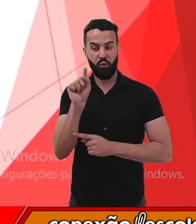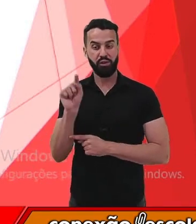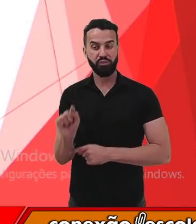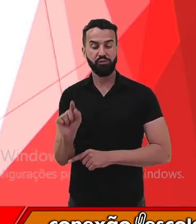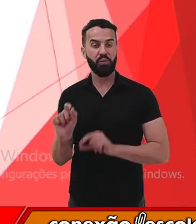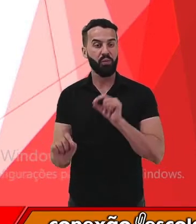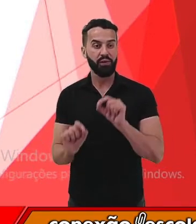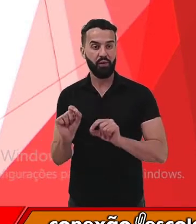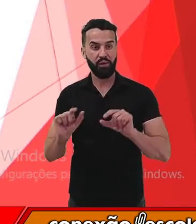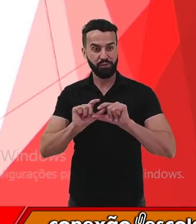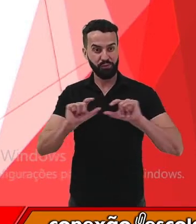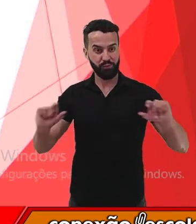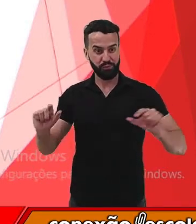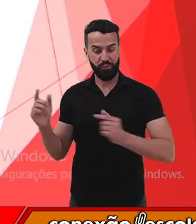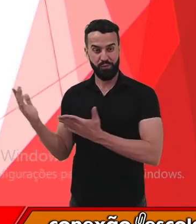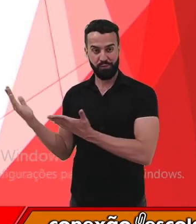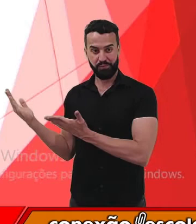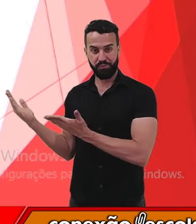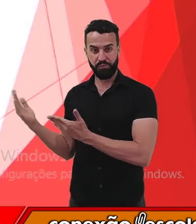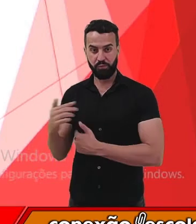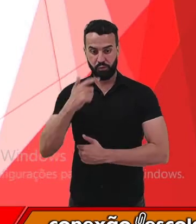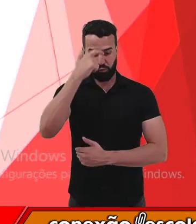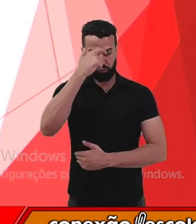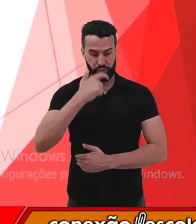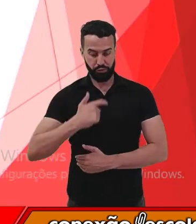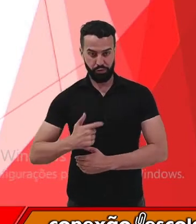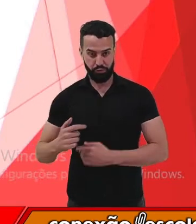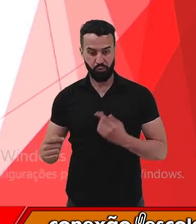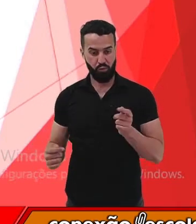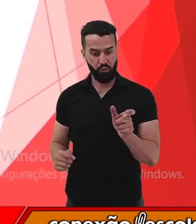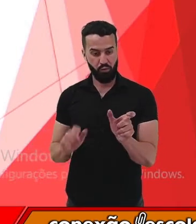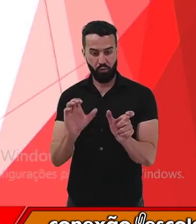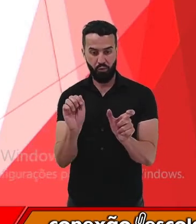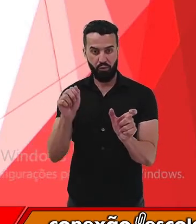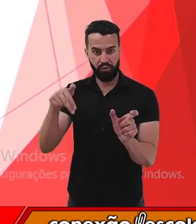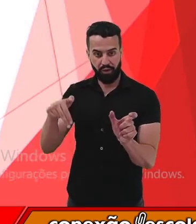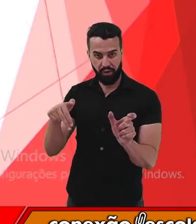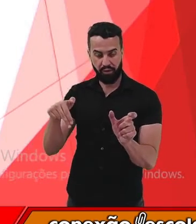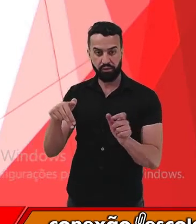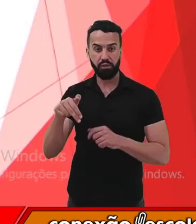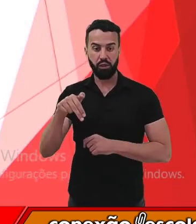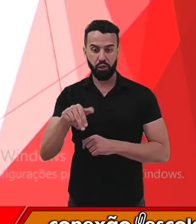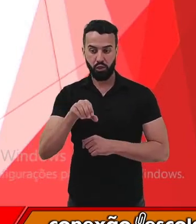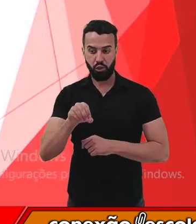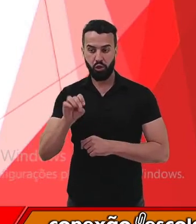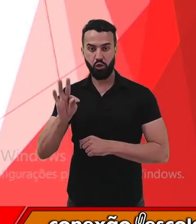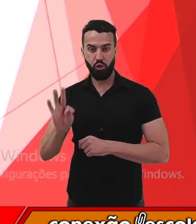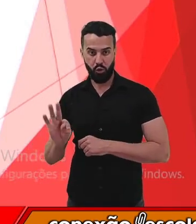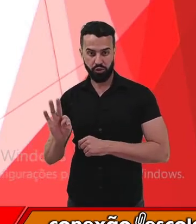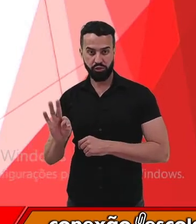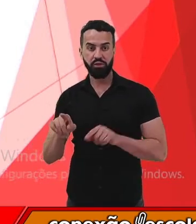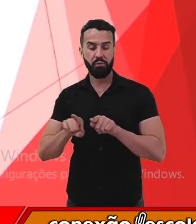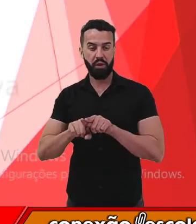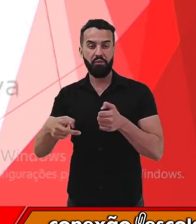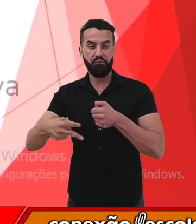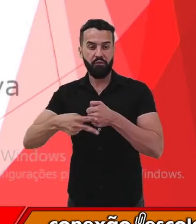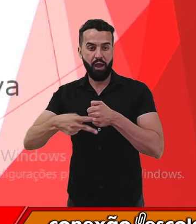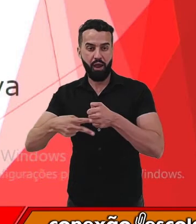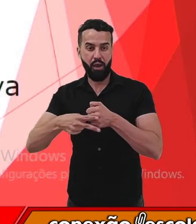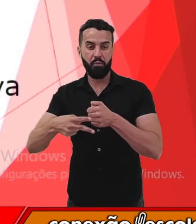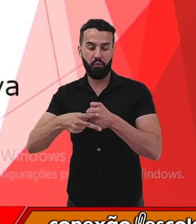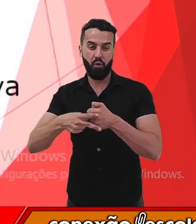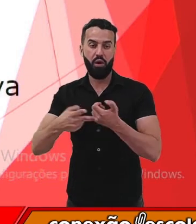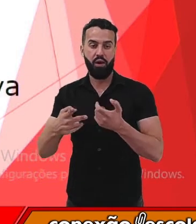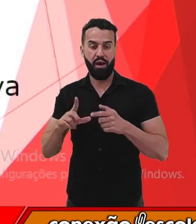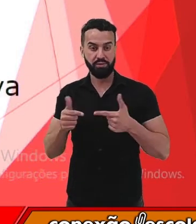temos a estrutura, né? O sujeito, o can, o not e o verbo de ação, né? E aí